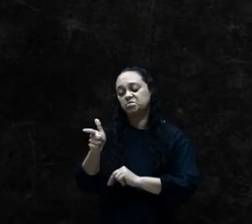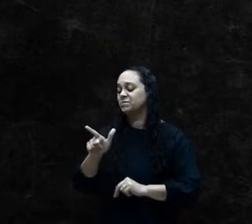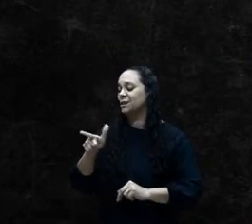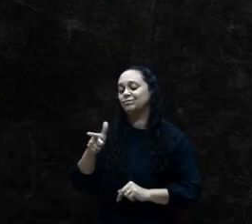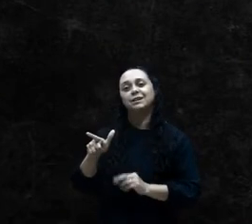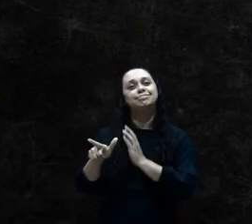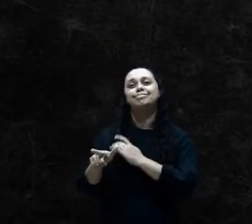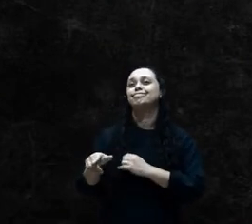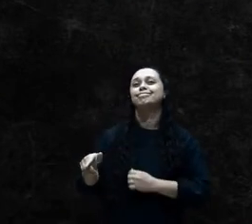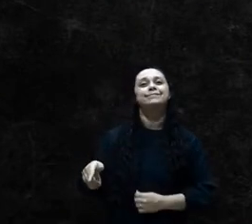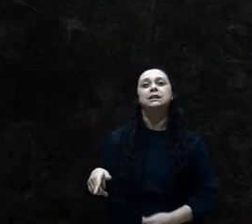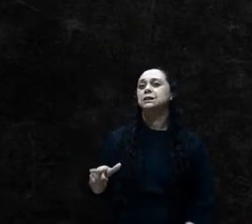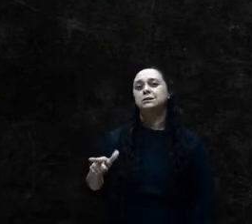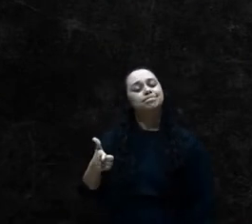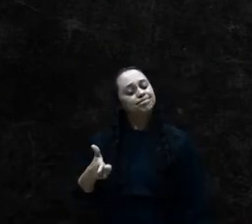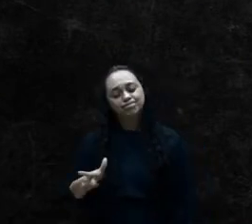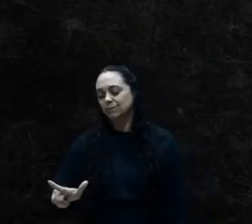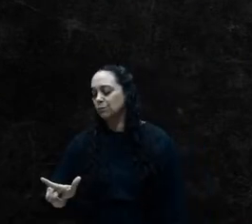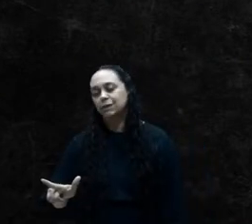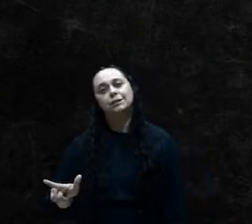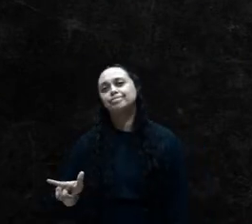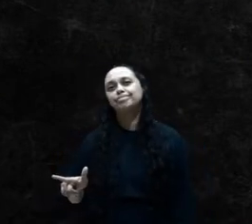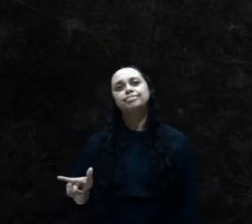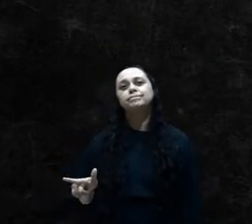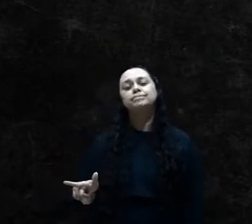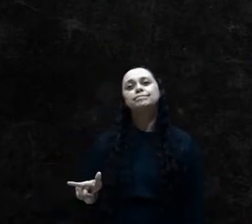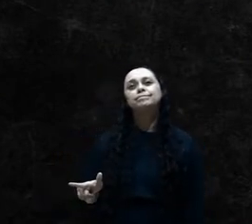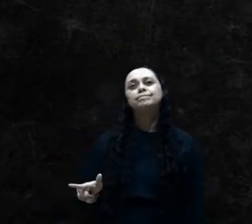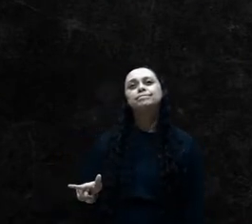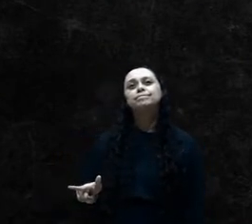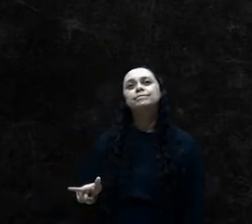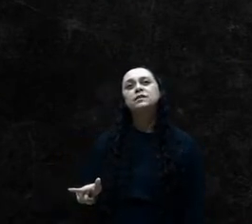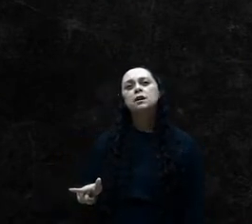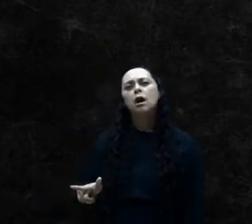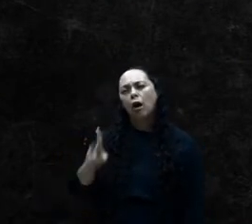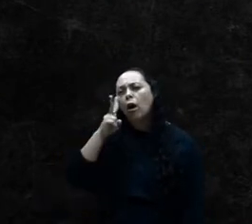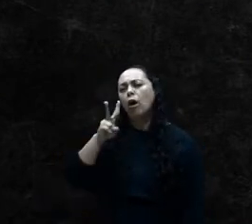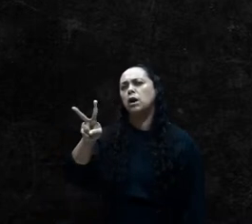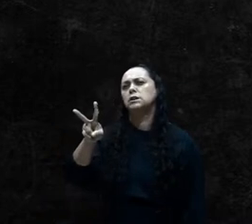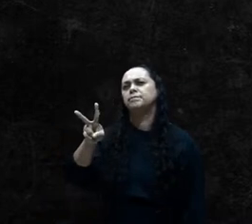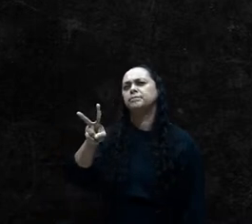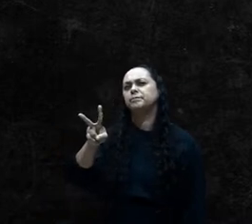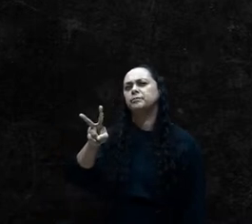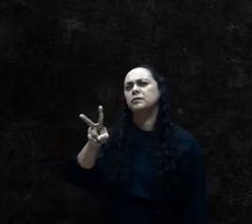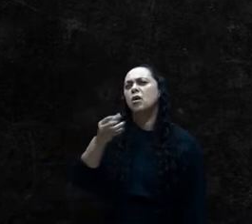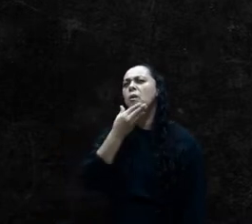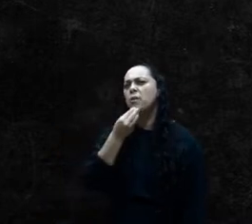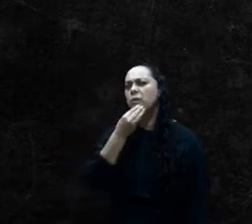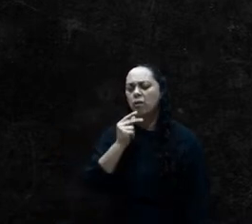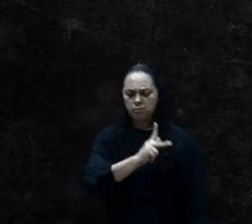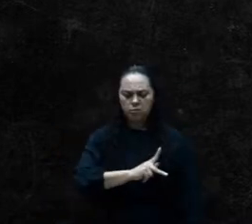aparecendo Olha a situação viva Pare para pensar um pouquinho na situação que esses homens estão e não